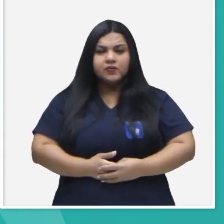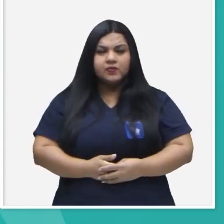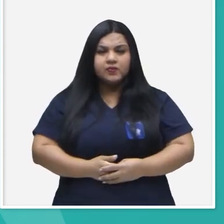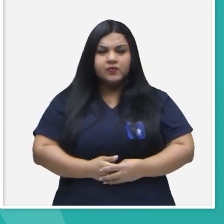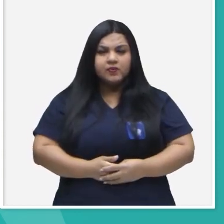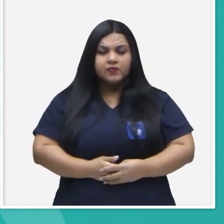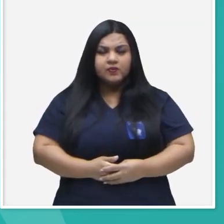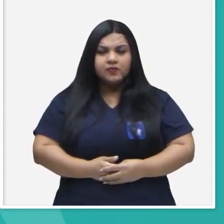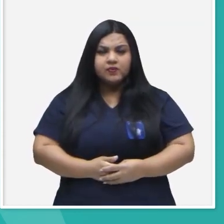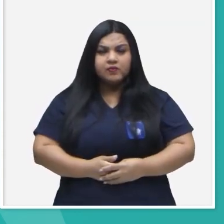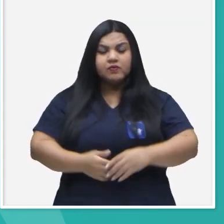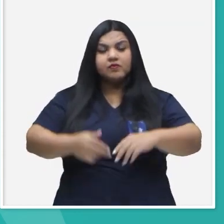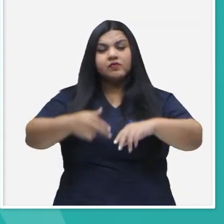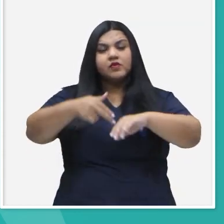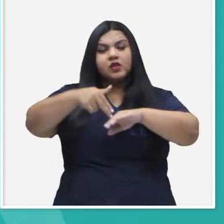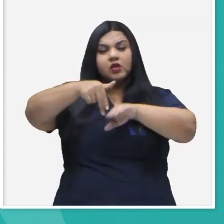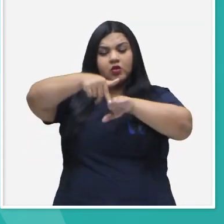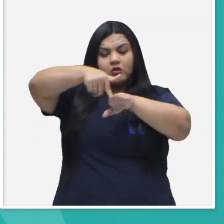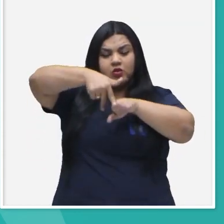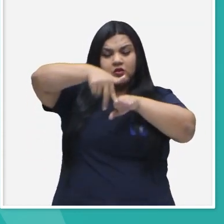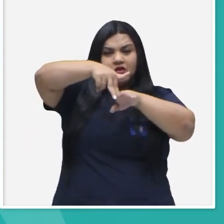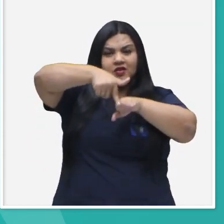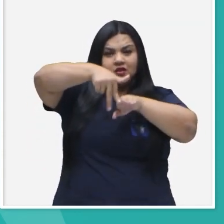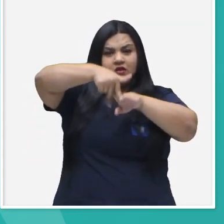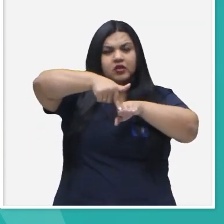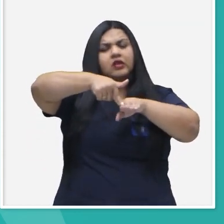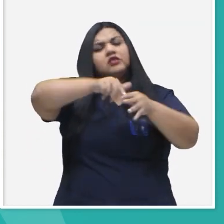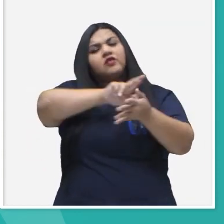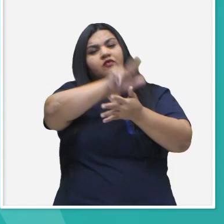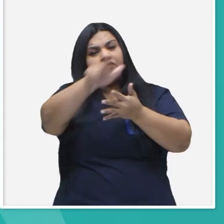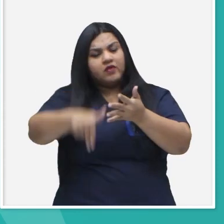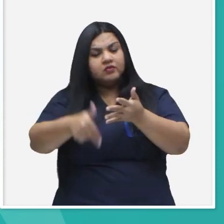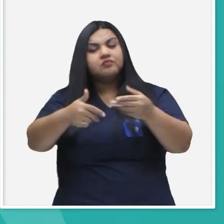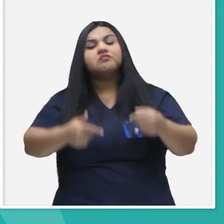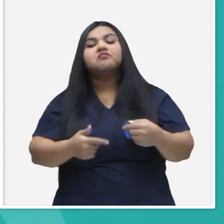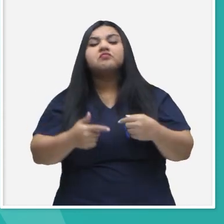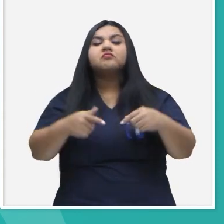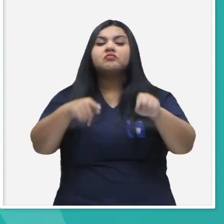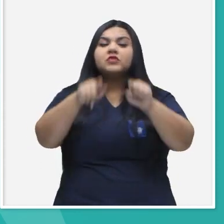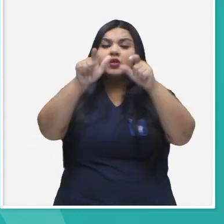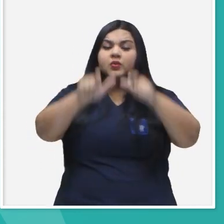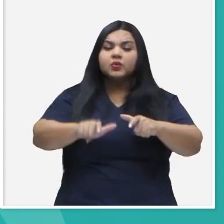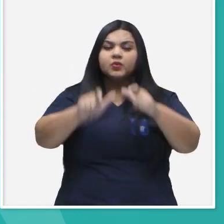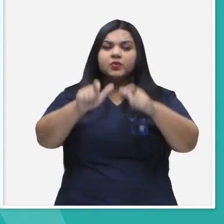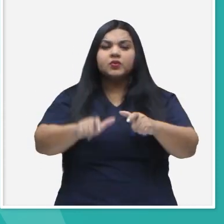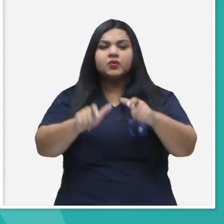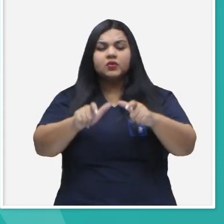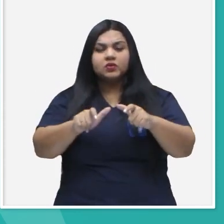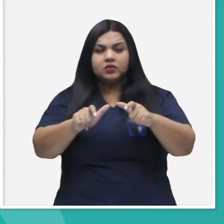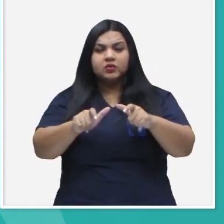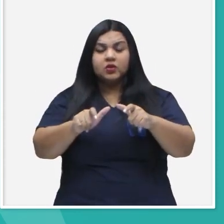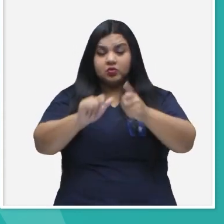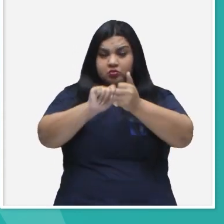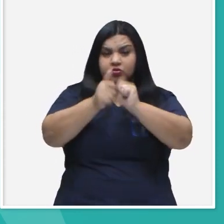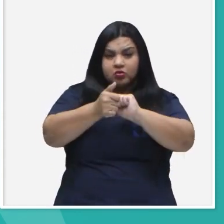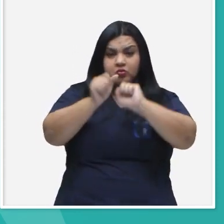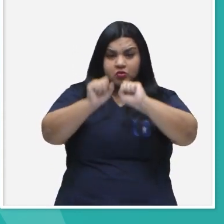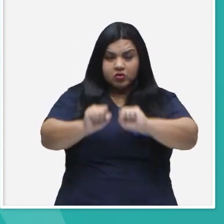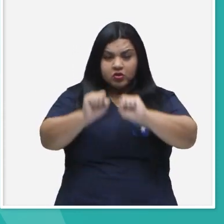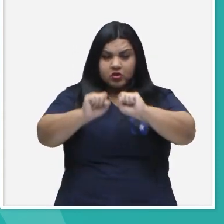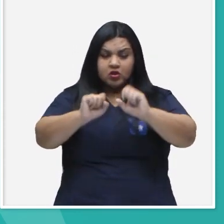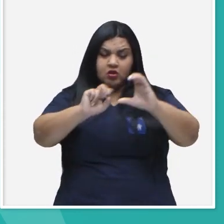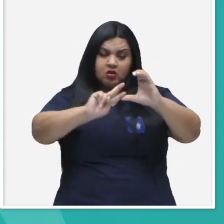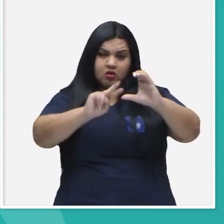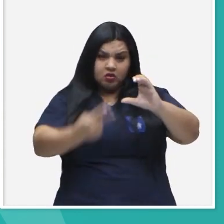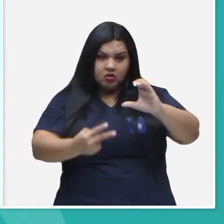o skate, o lei parkour e assim por diante. Então, o local, os esportes eles podem ser